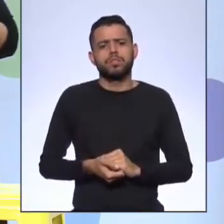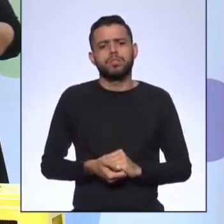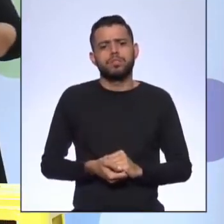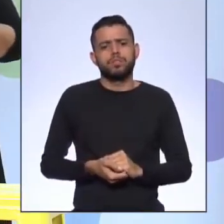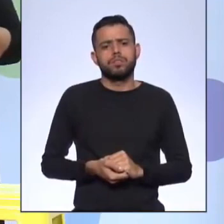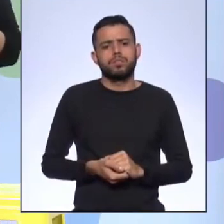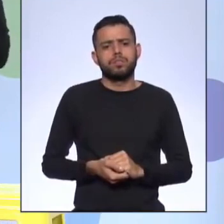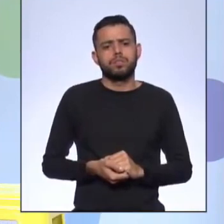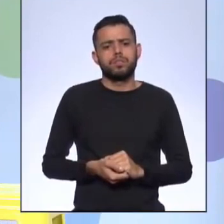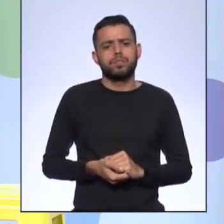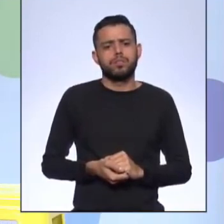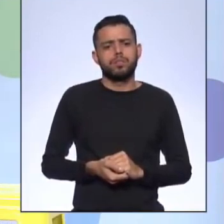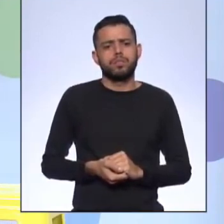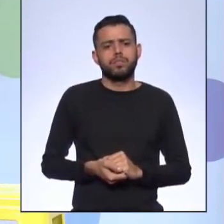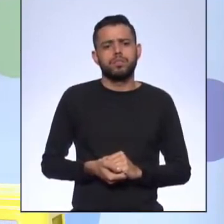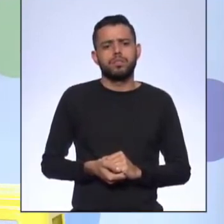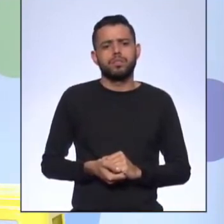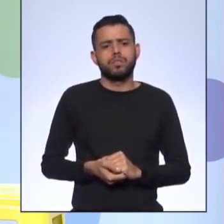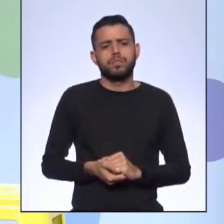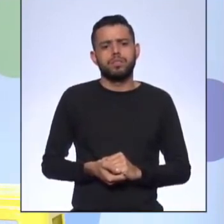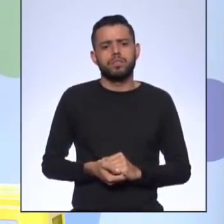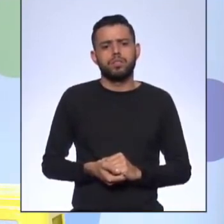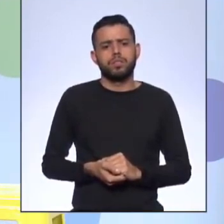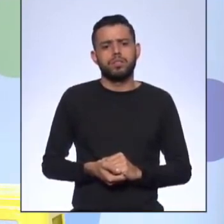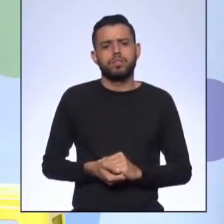apareceu verde aqui?